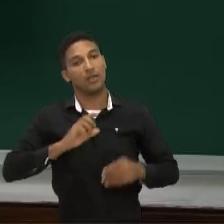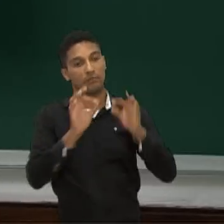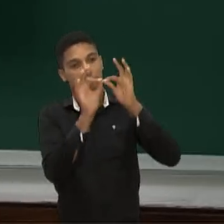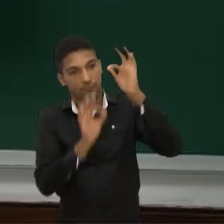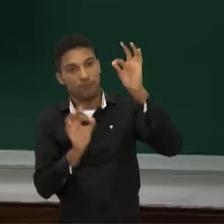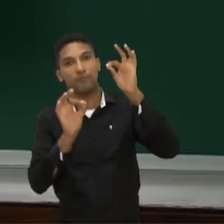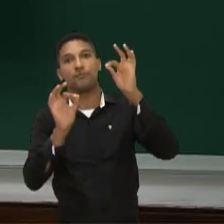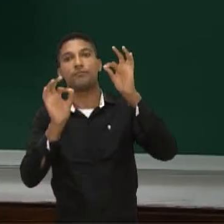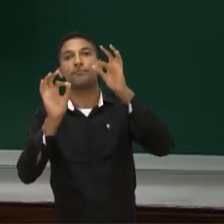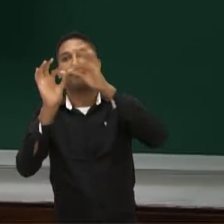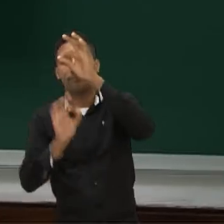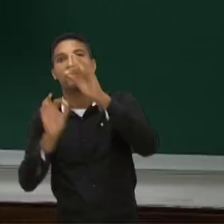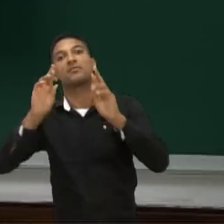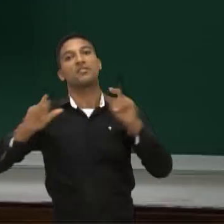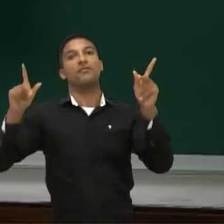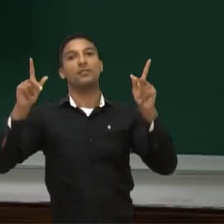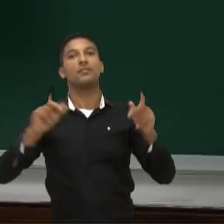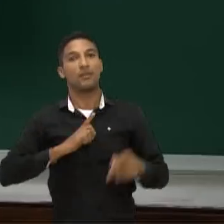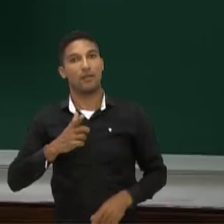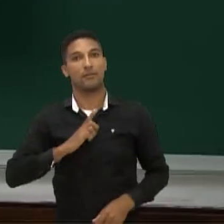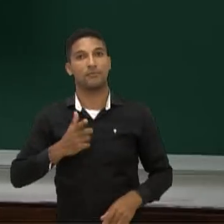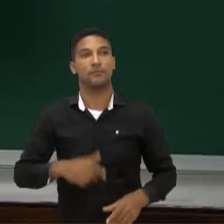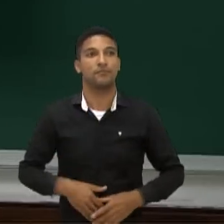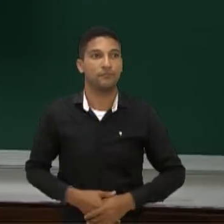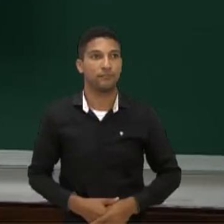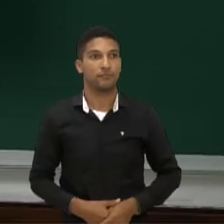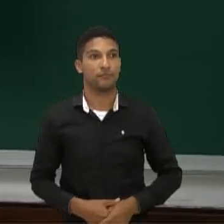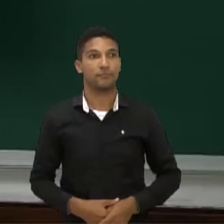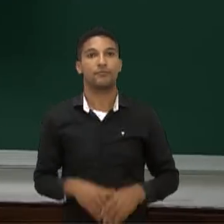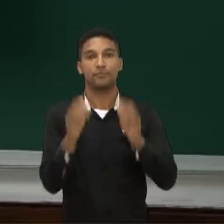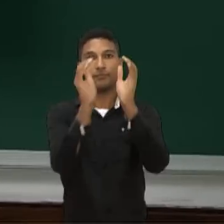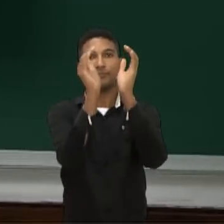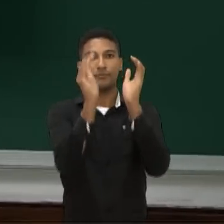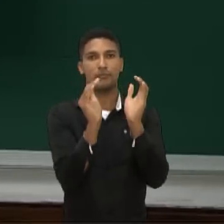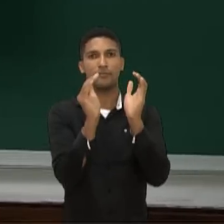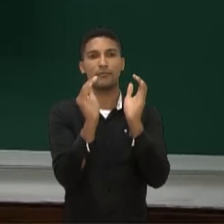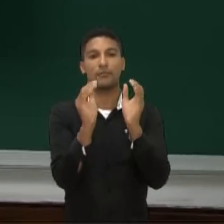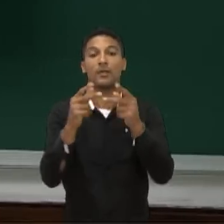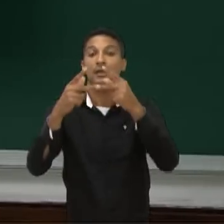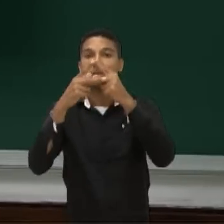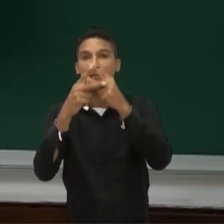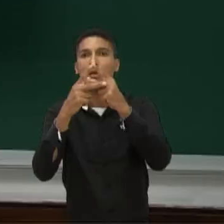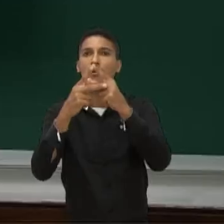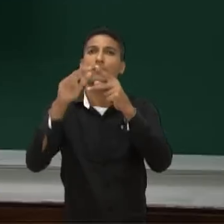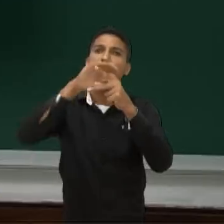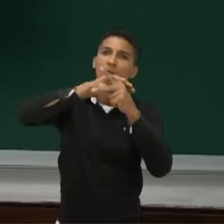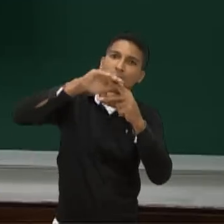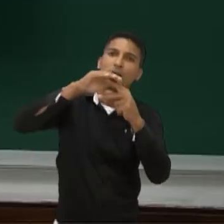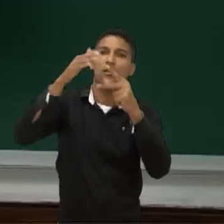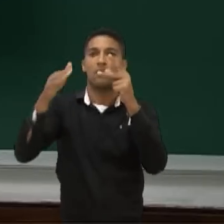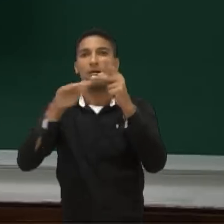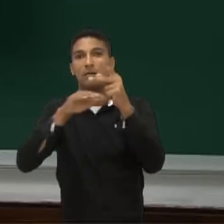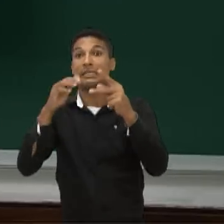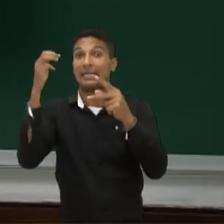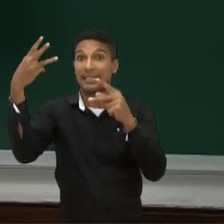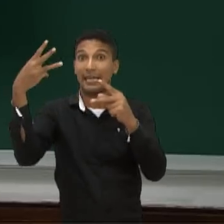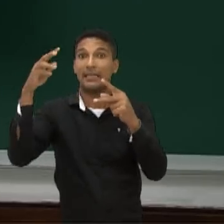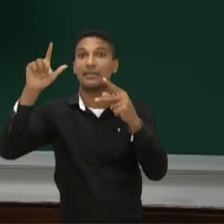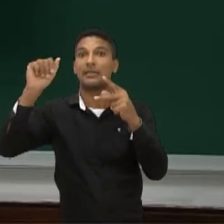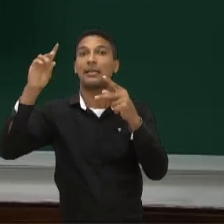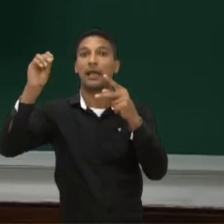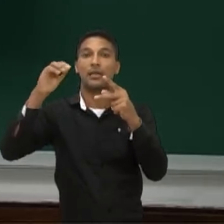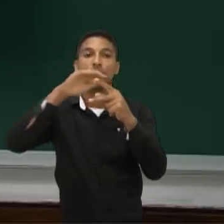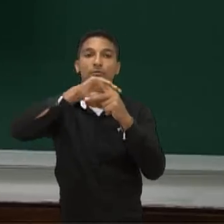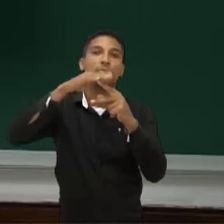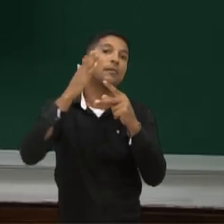pessoal? Os triângulos possuem 3 lados, 3 ângulos e 3 vértices? Será que eles possuem?